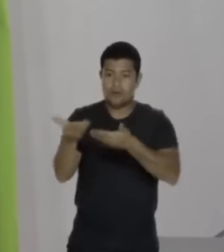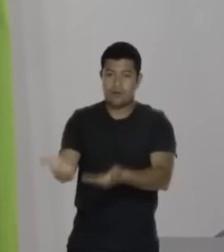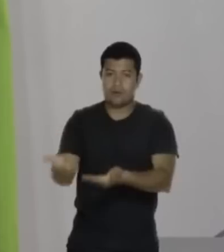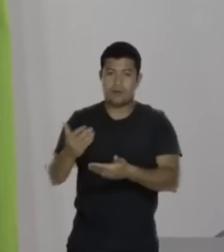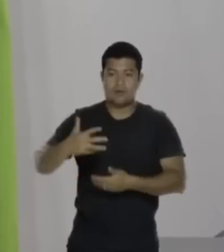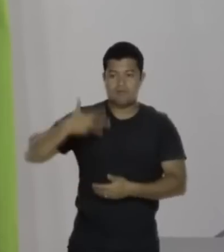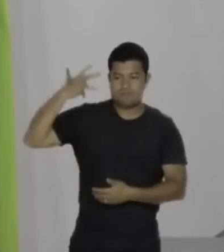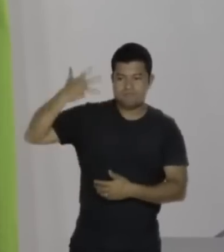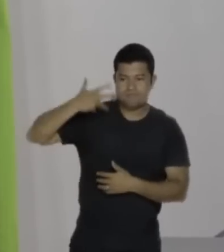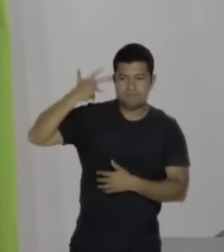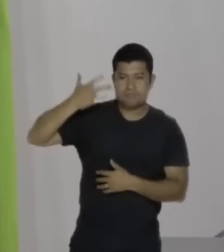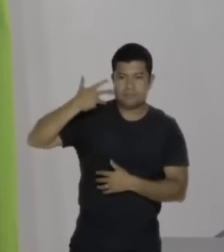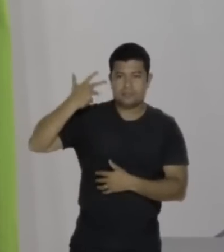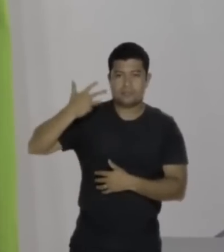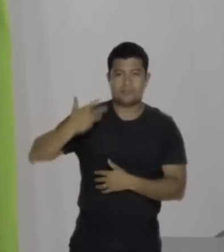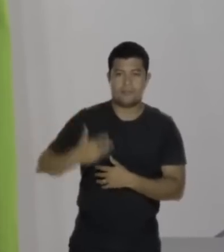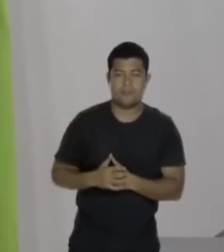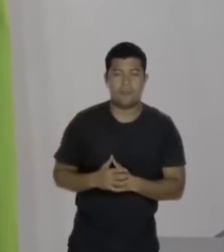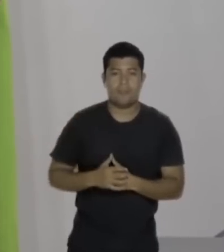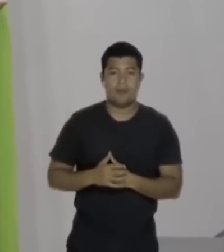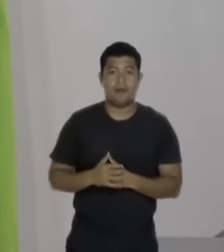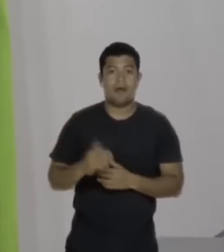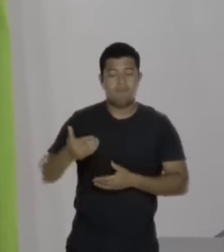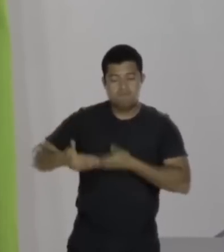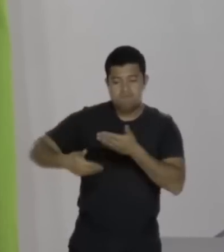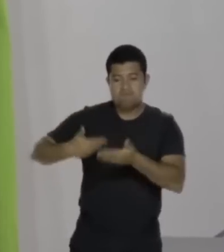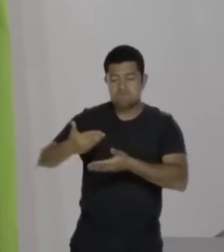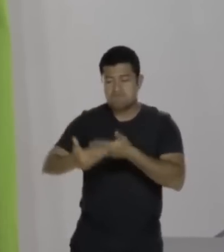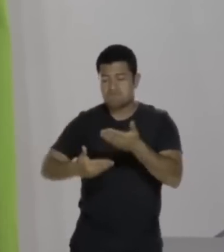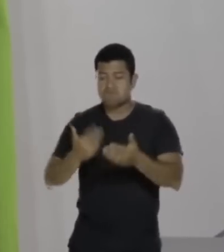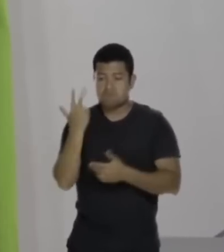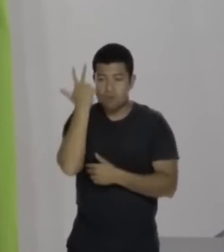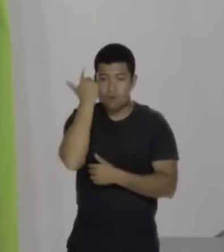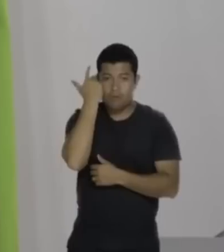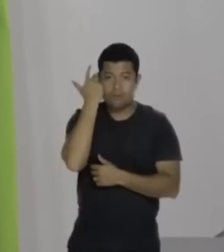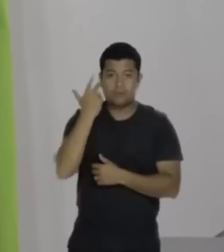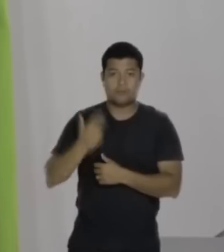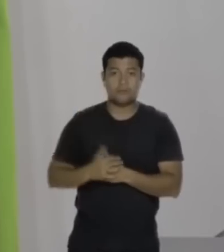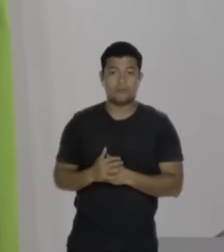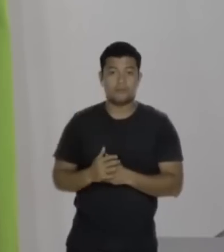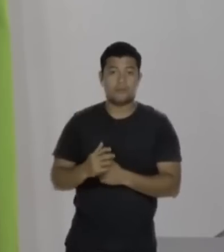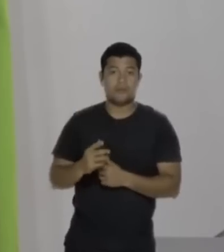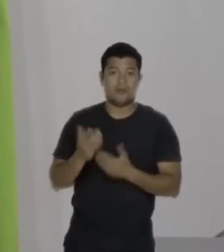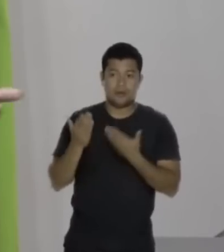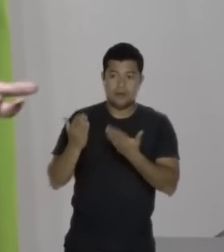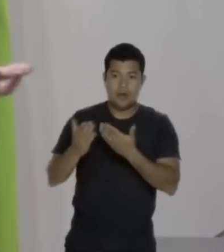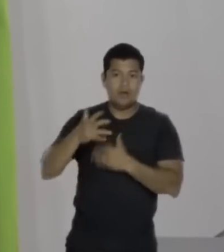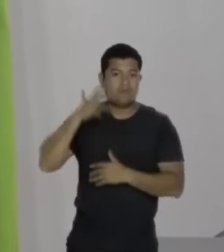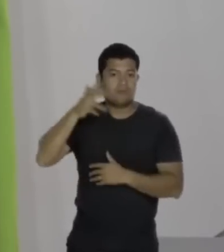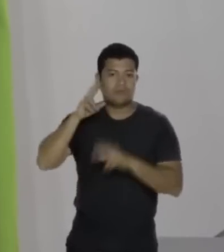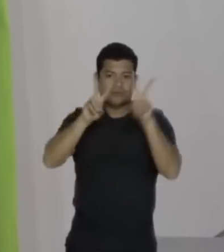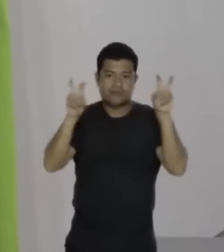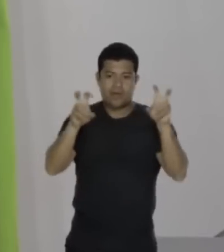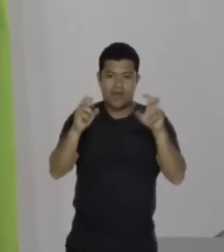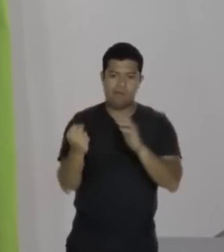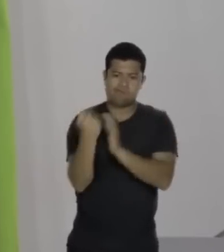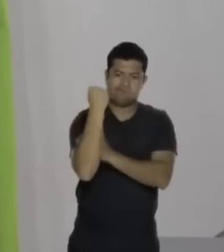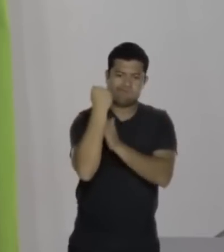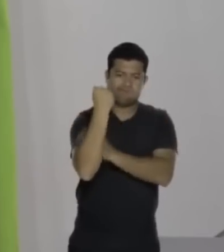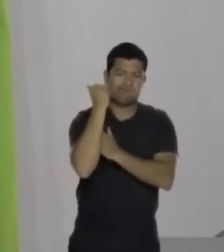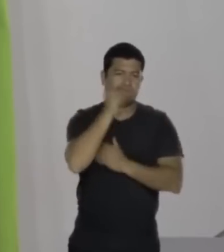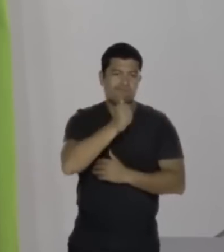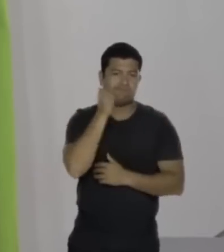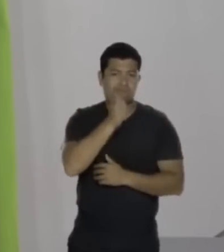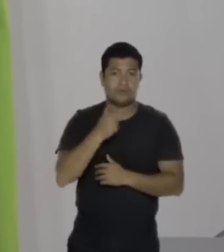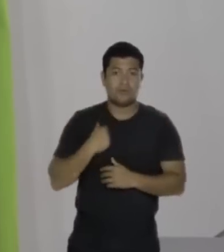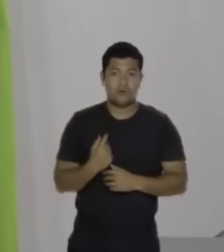palestrar. Bom, decorria a palestra normalmente, um discurso feminista, como sempre, e um dos vereadores